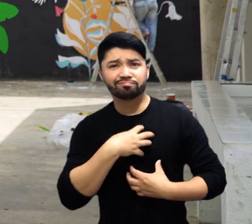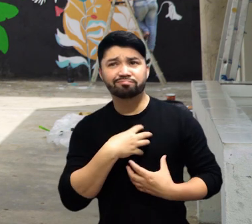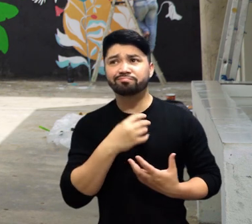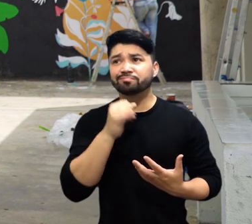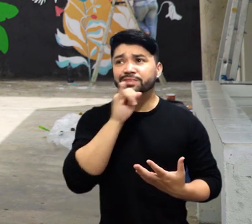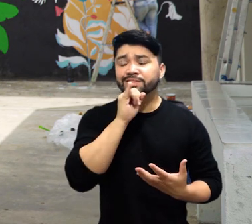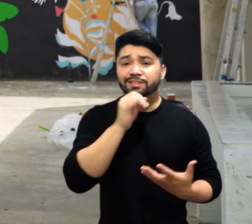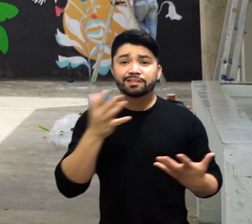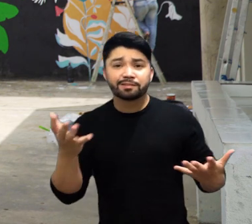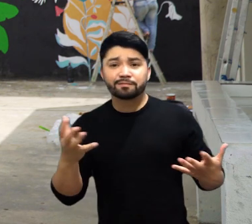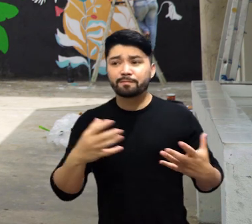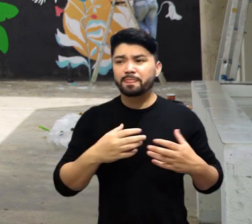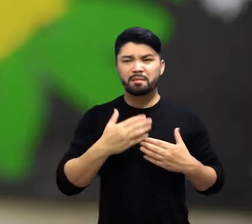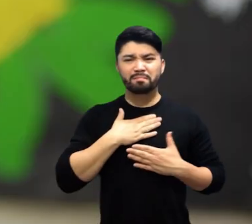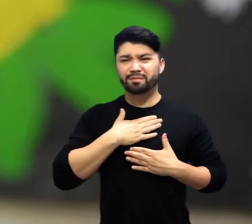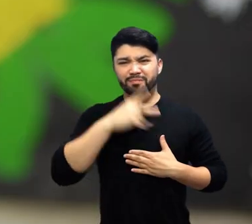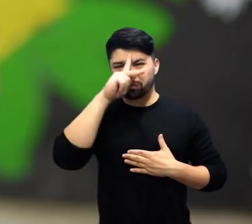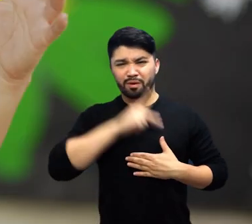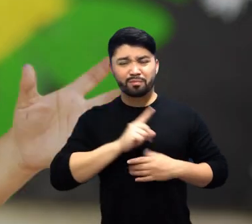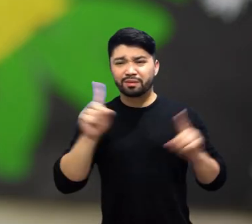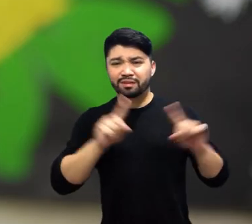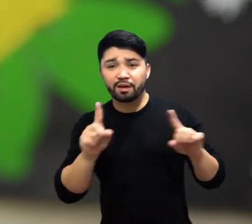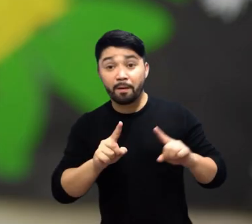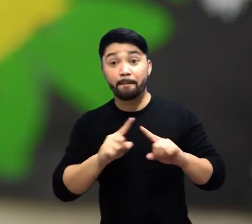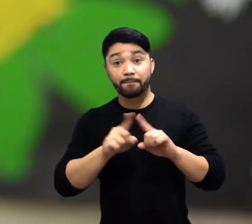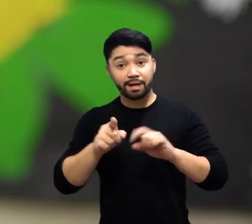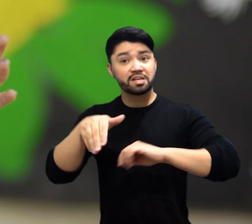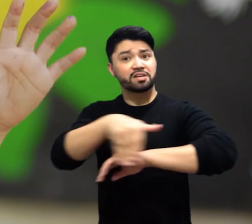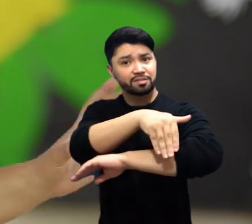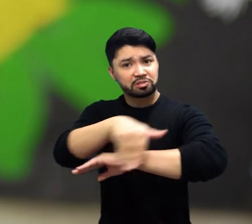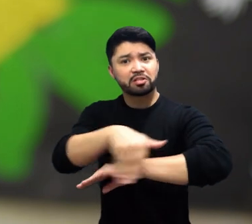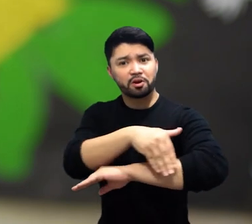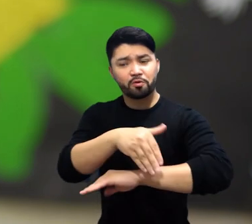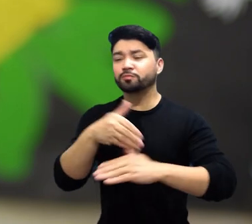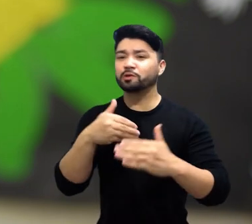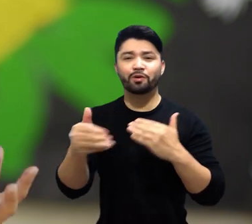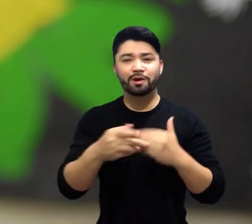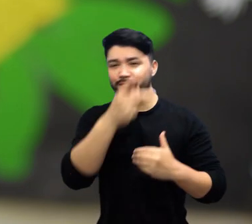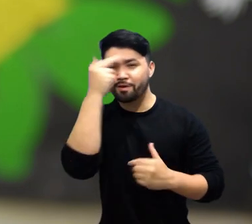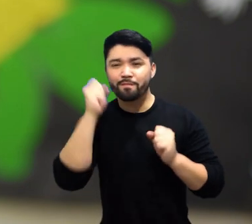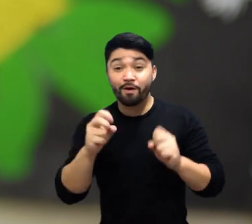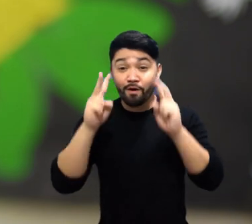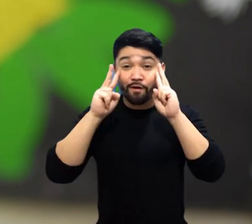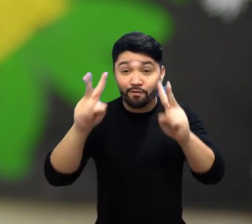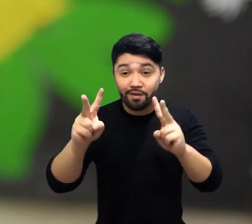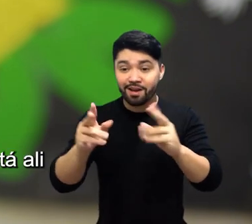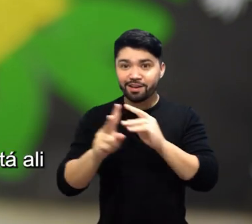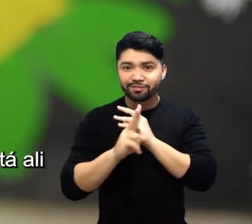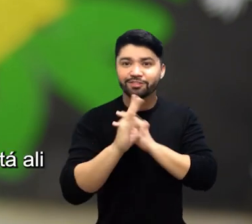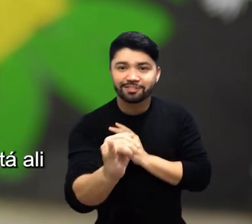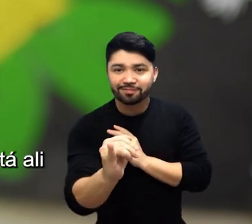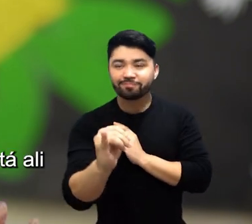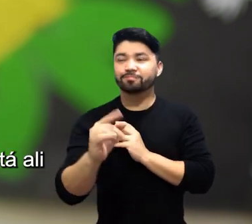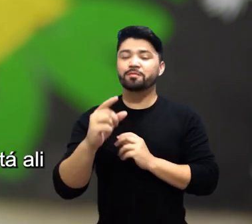assim o museu não é para mim. É quando já está ali na rua, qualquer pessoa pode ver, qualquer pessoa pode acessar. E